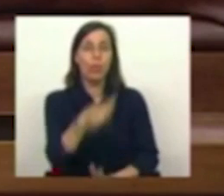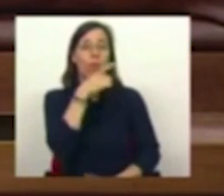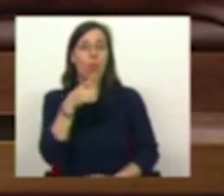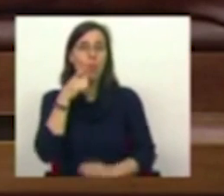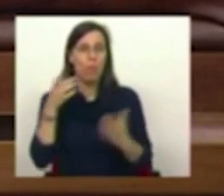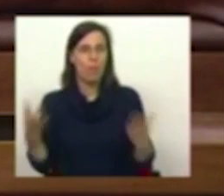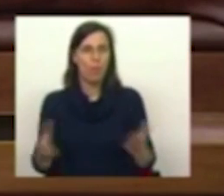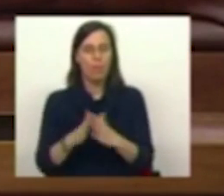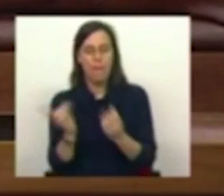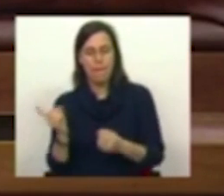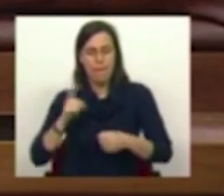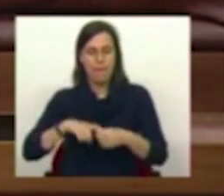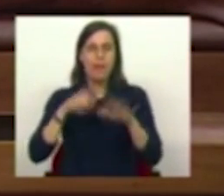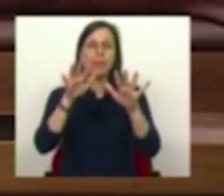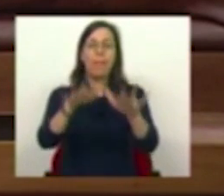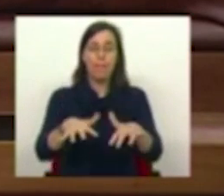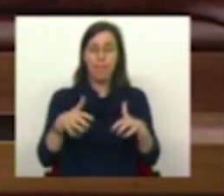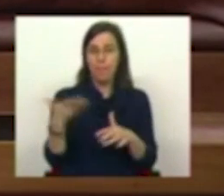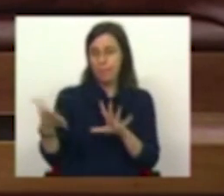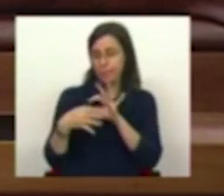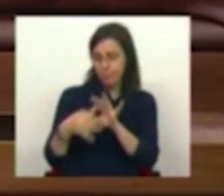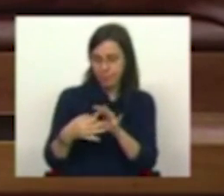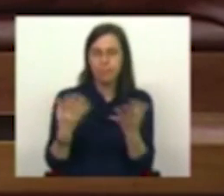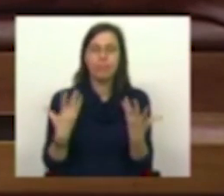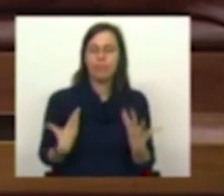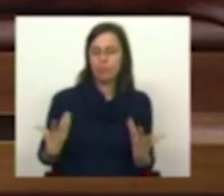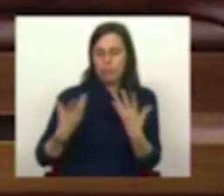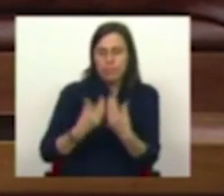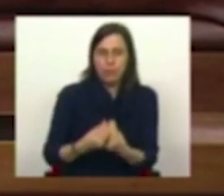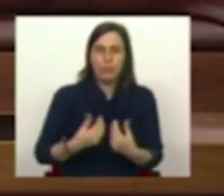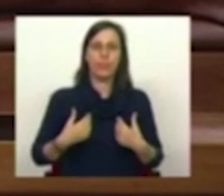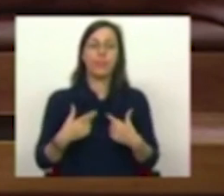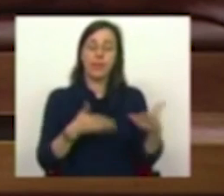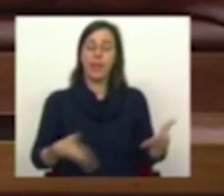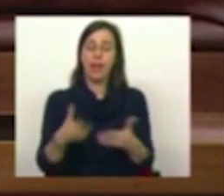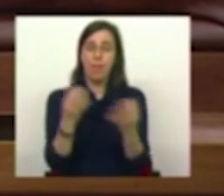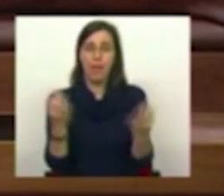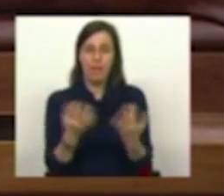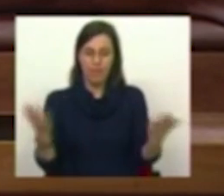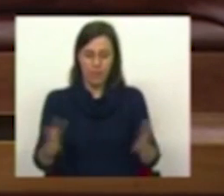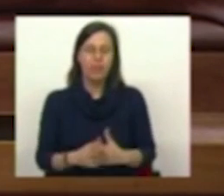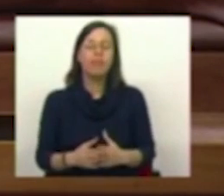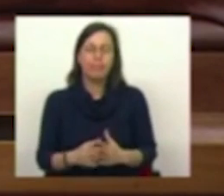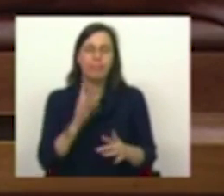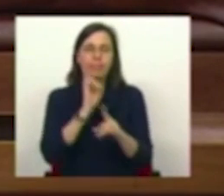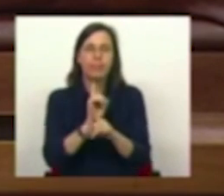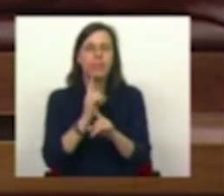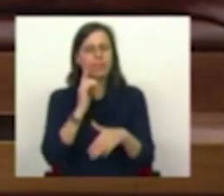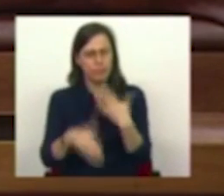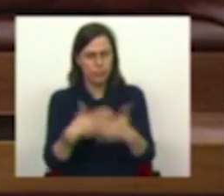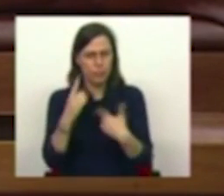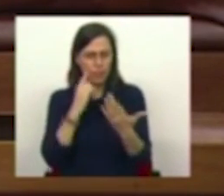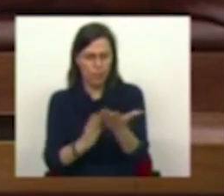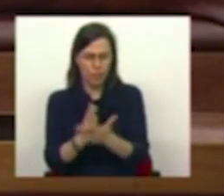Compromisso com os parceiros parlamentares que têm feito connosco este caminho e com quem ainda